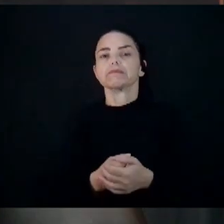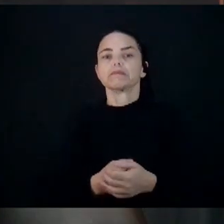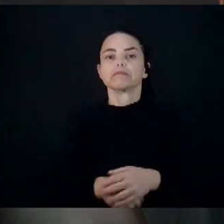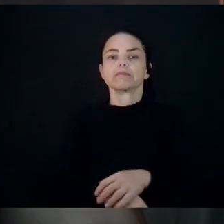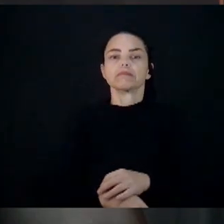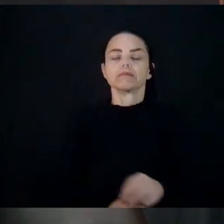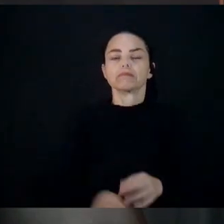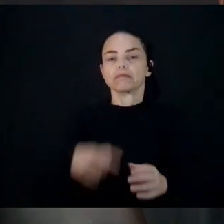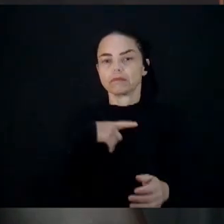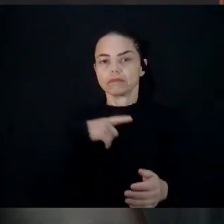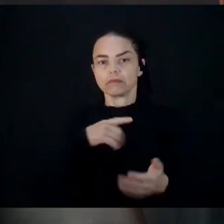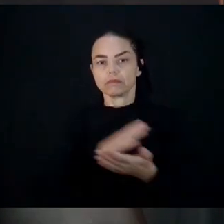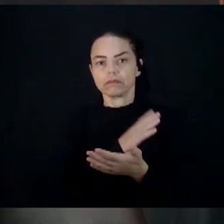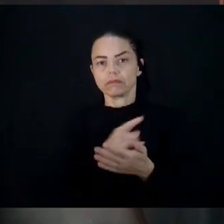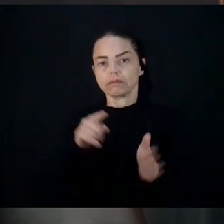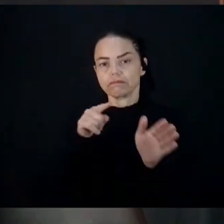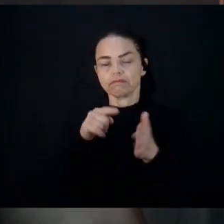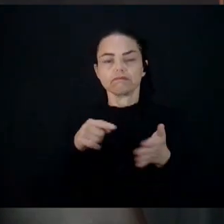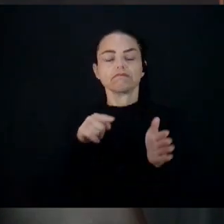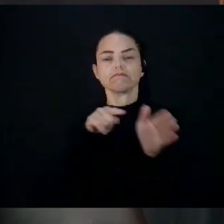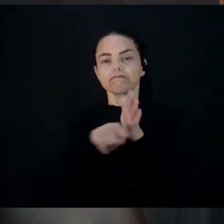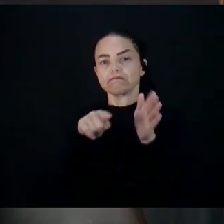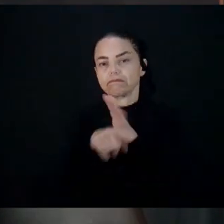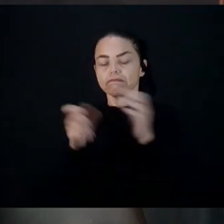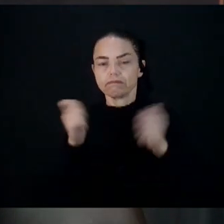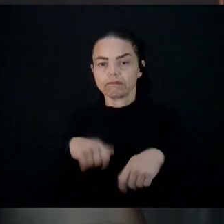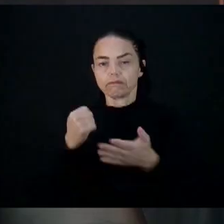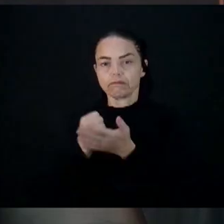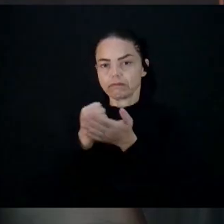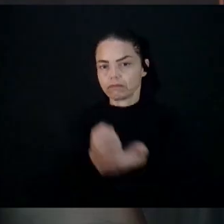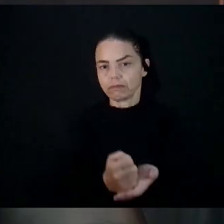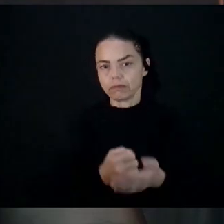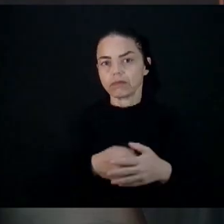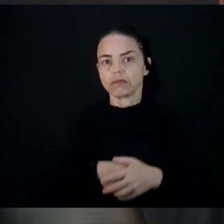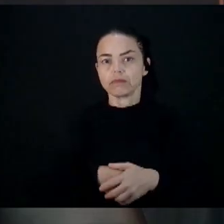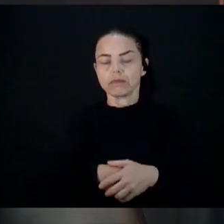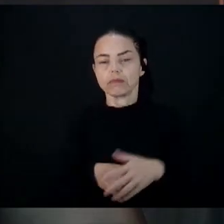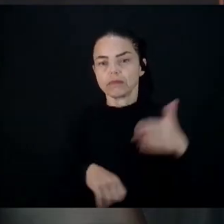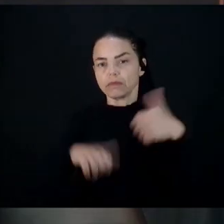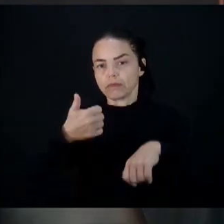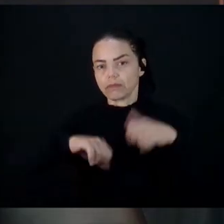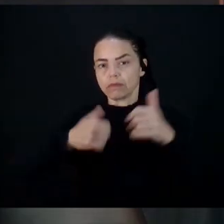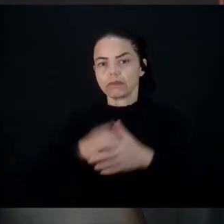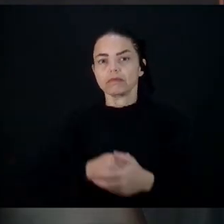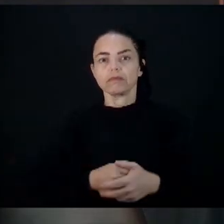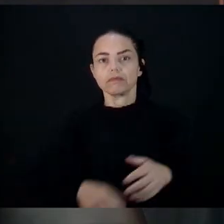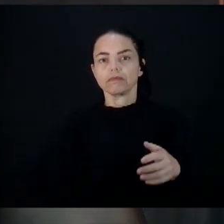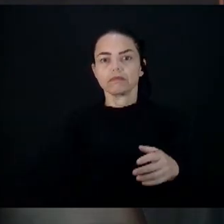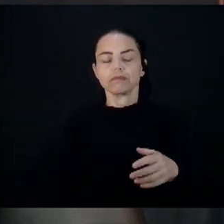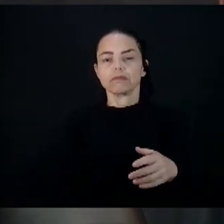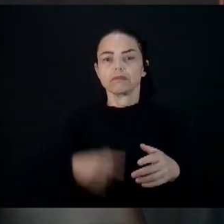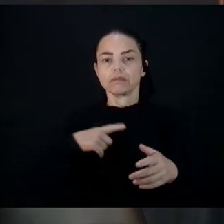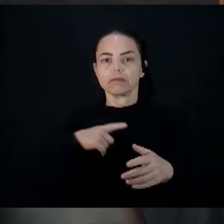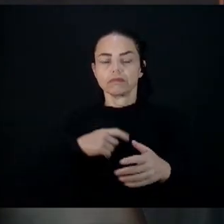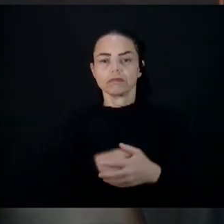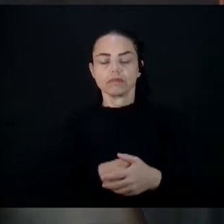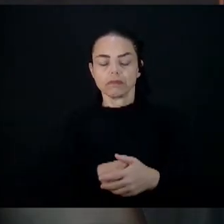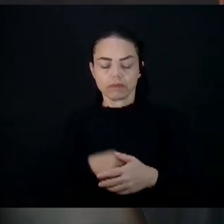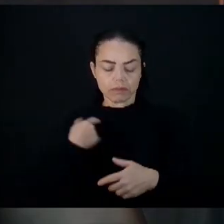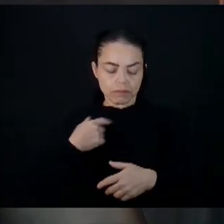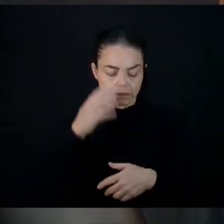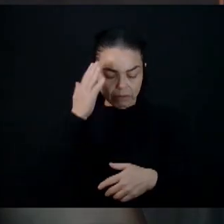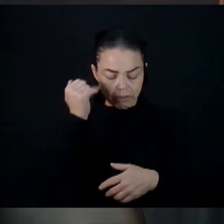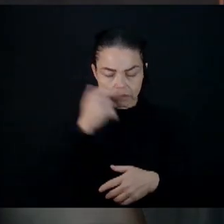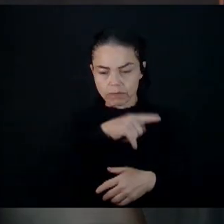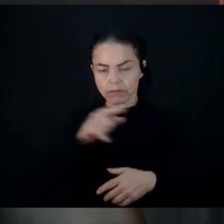Existem alguns questionários, né, que podem ajudar as pessoas a avaliarem esse consumo. Existe um mnemônico que eu acho que vale a pena a gente